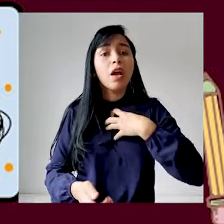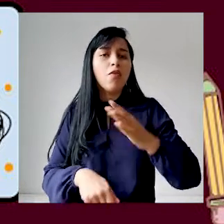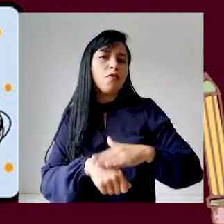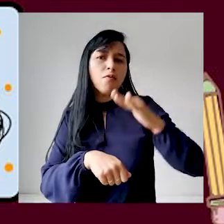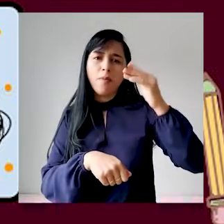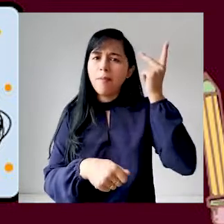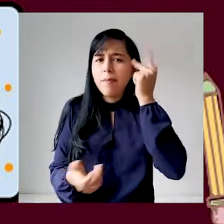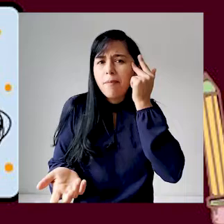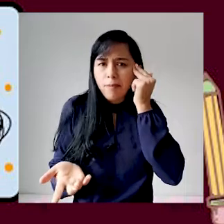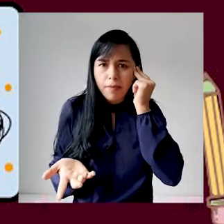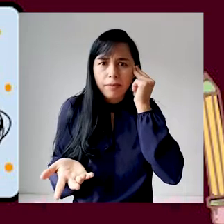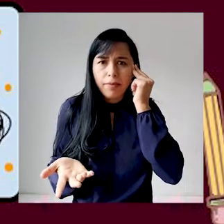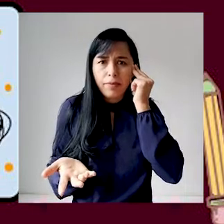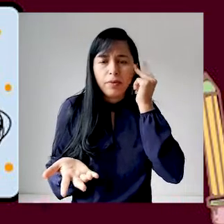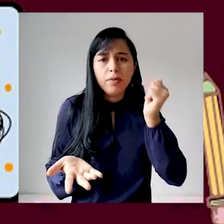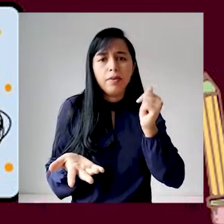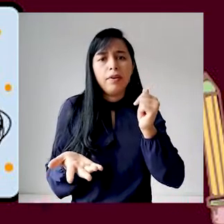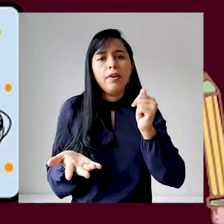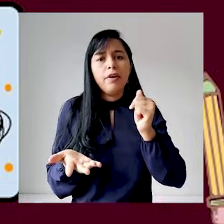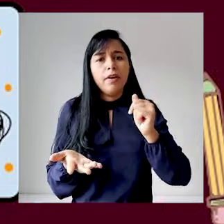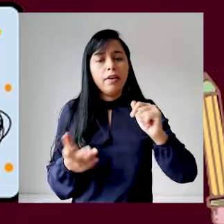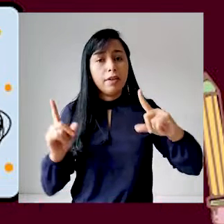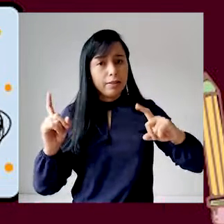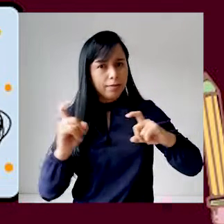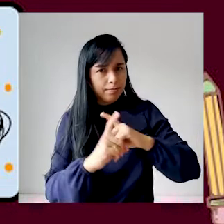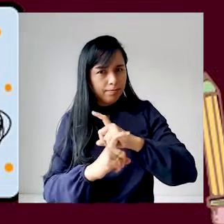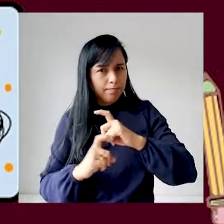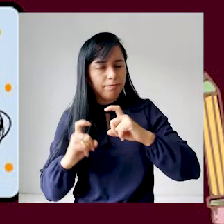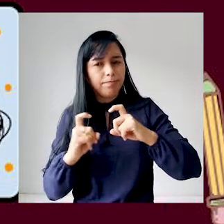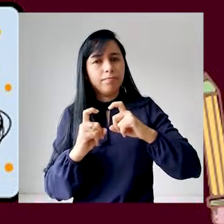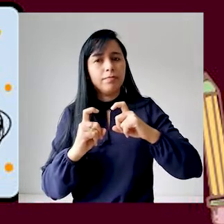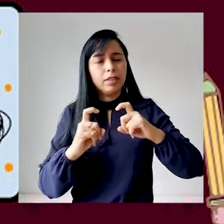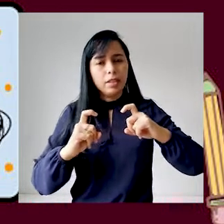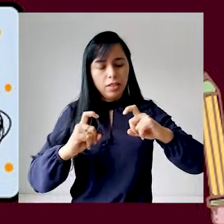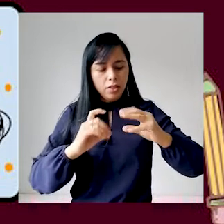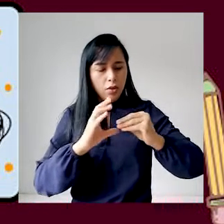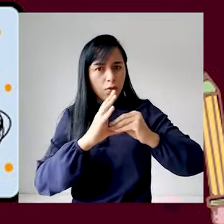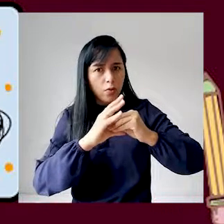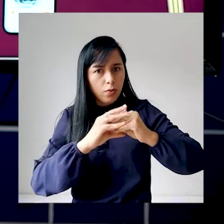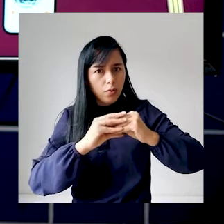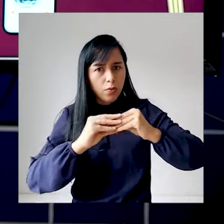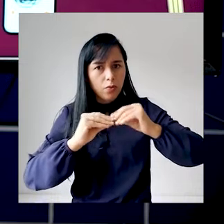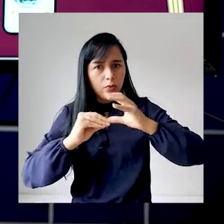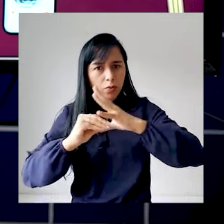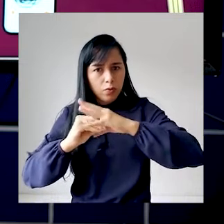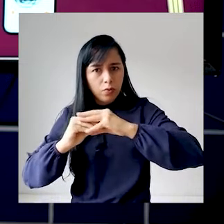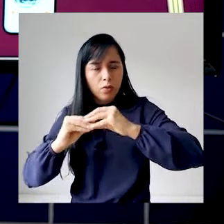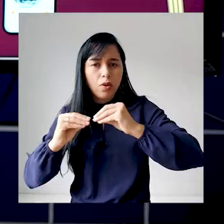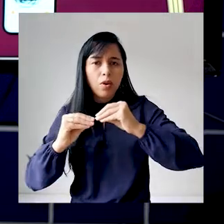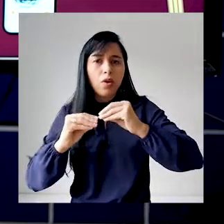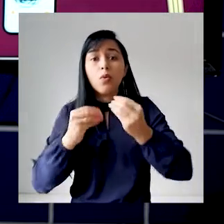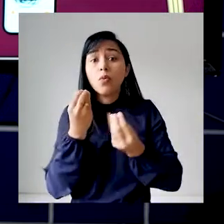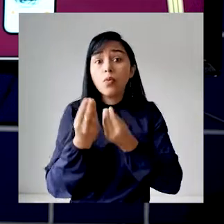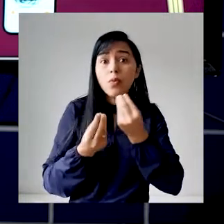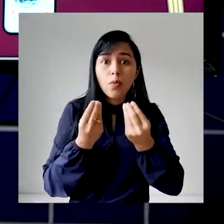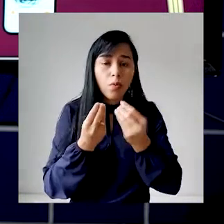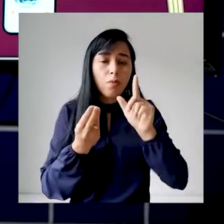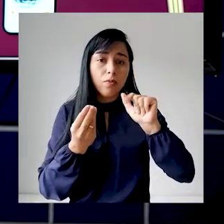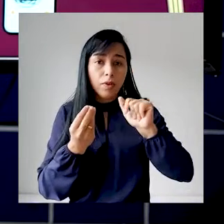reprodução das bactérias é um tipo de reprodução assexuada chamada de divisão